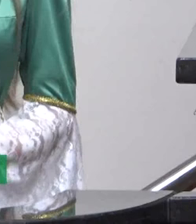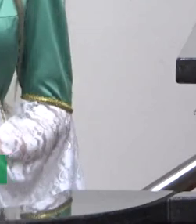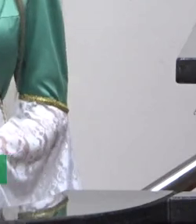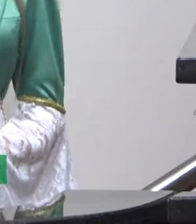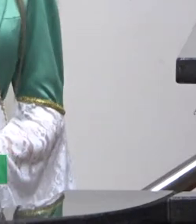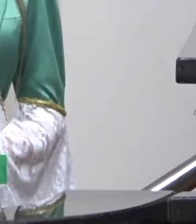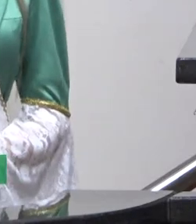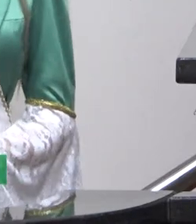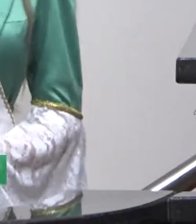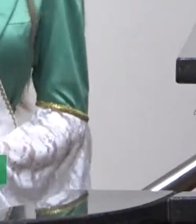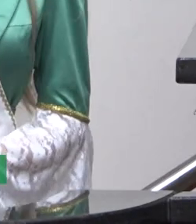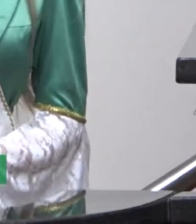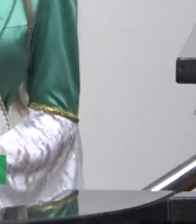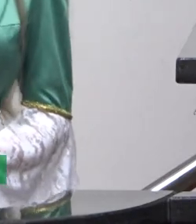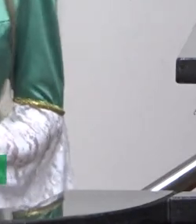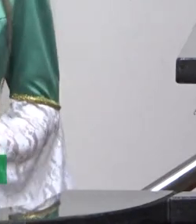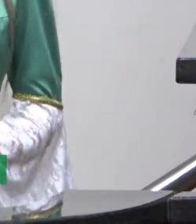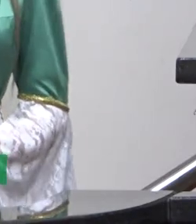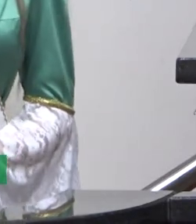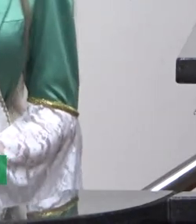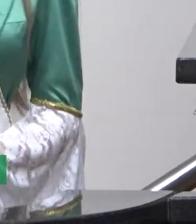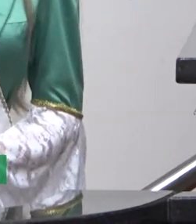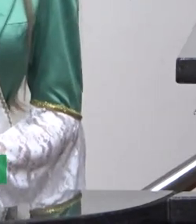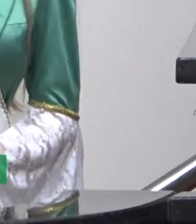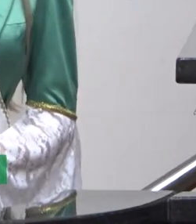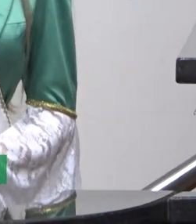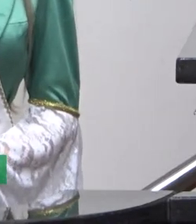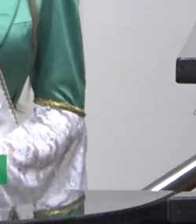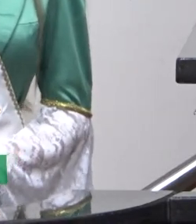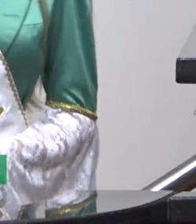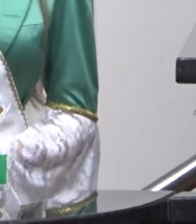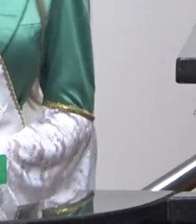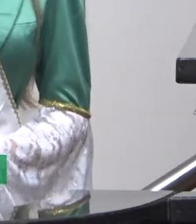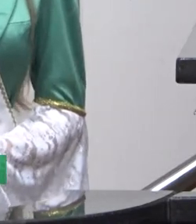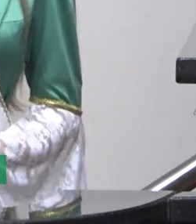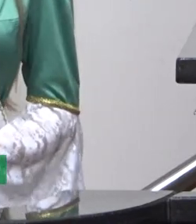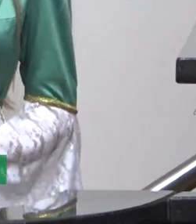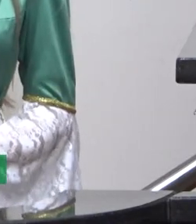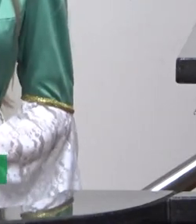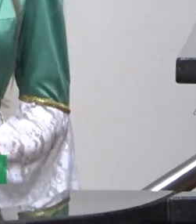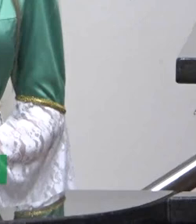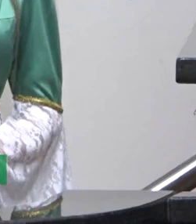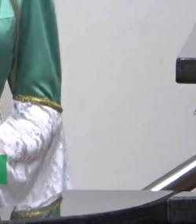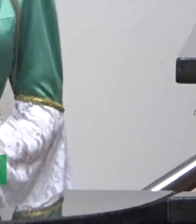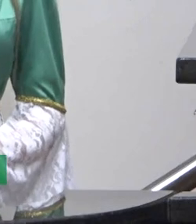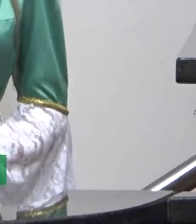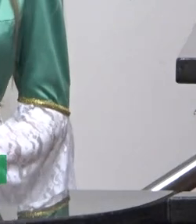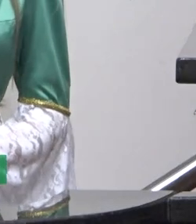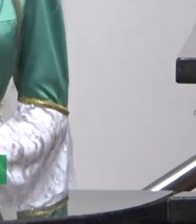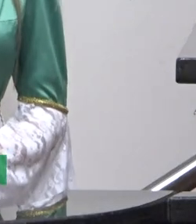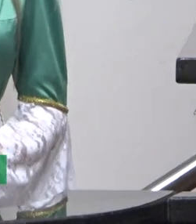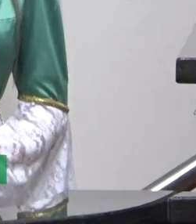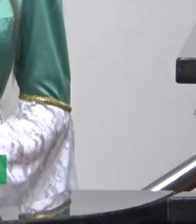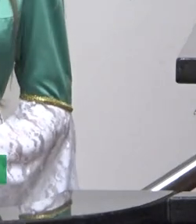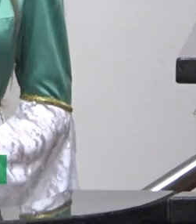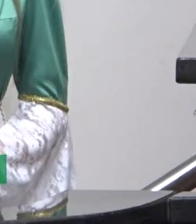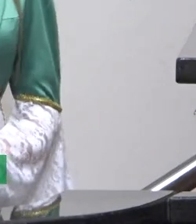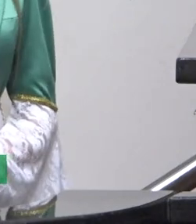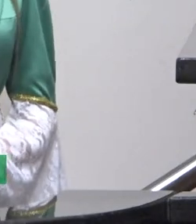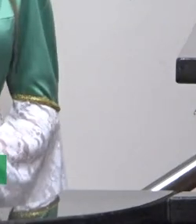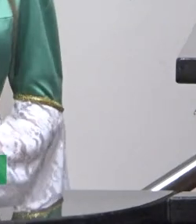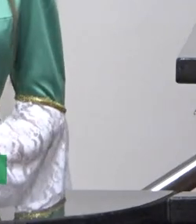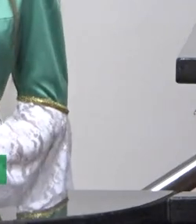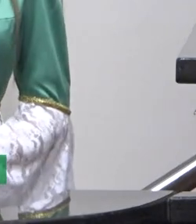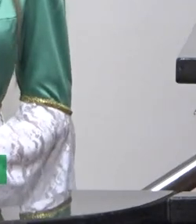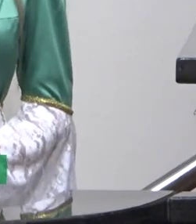já construída por aqueles que sonham alto acreditam e lutam pelo mesmo objetivo já